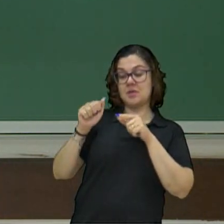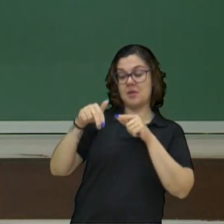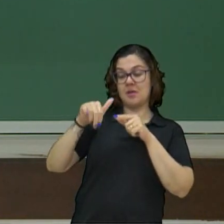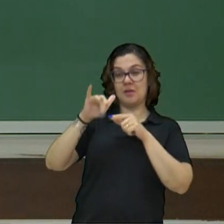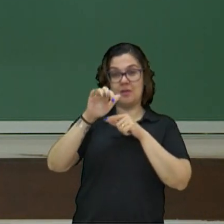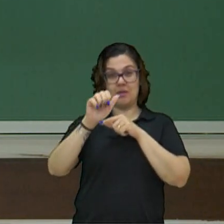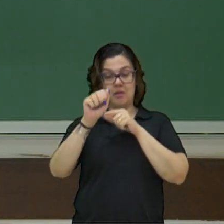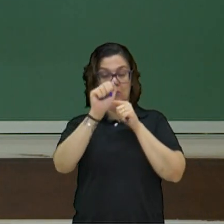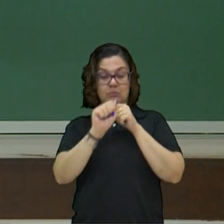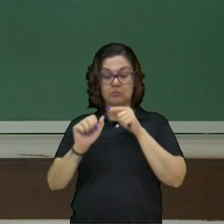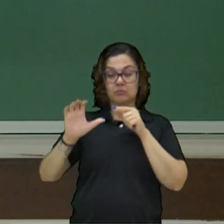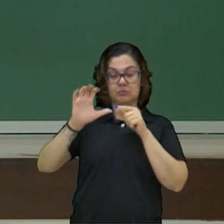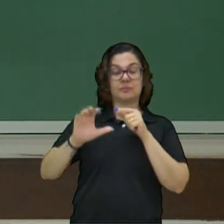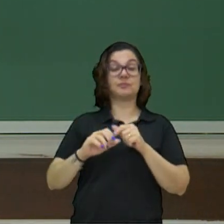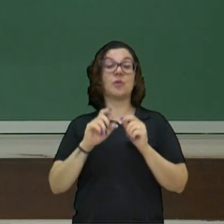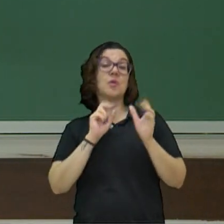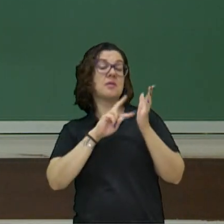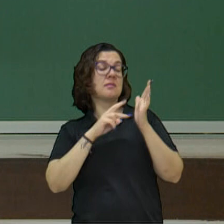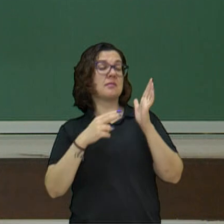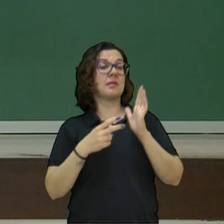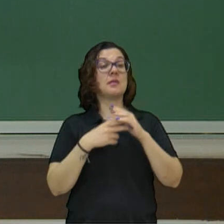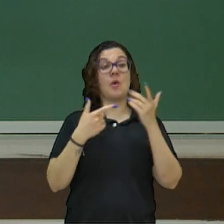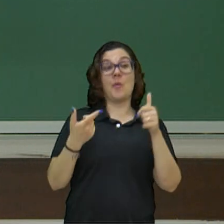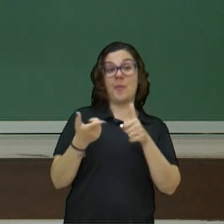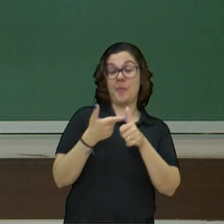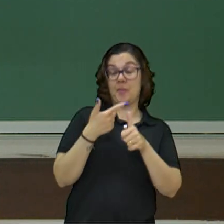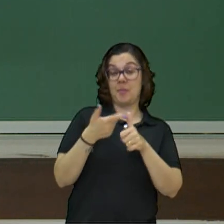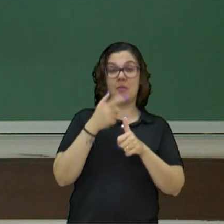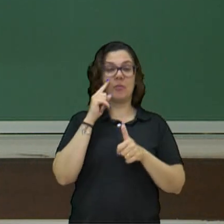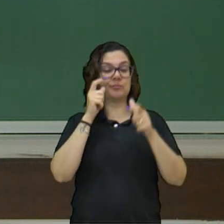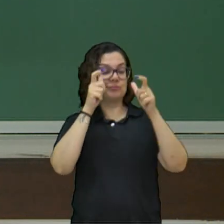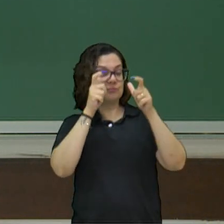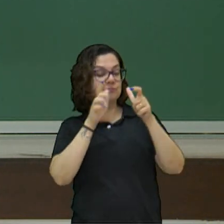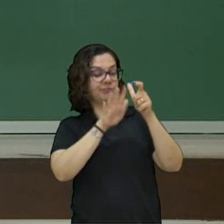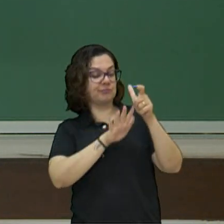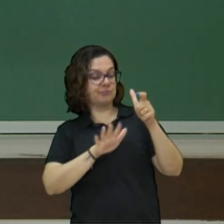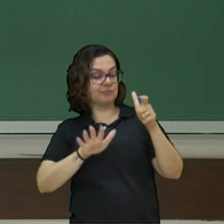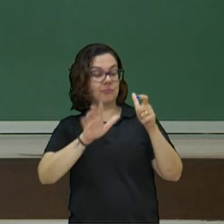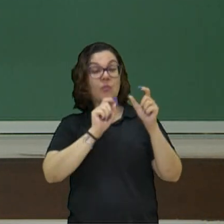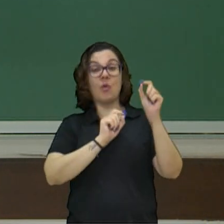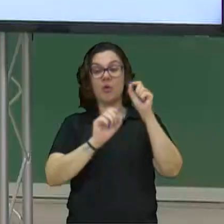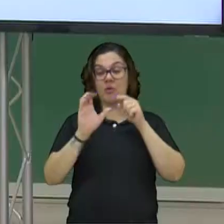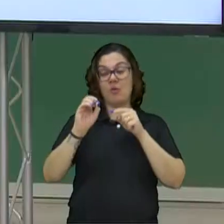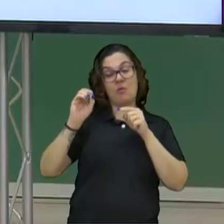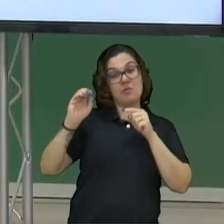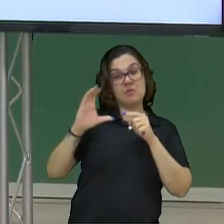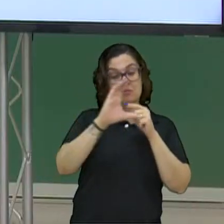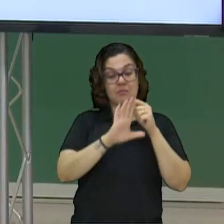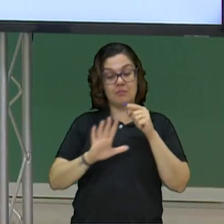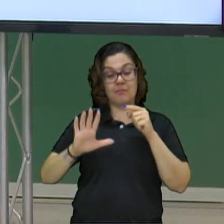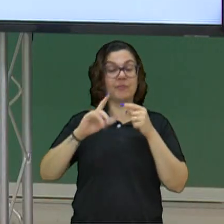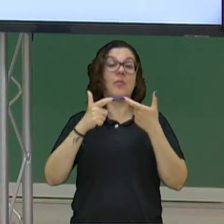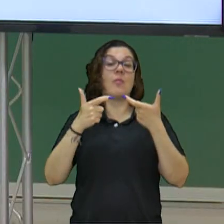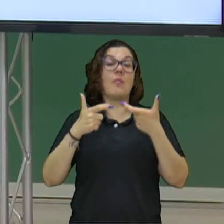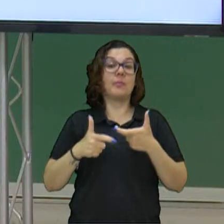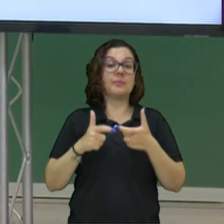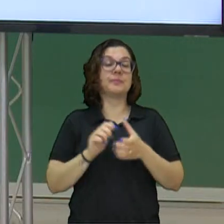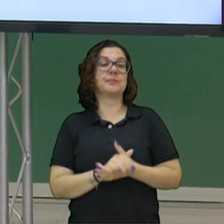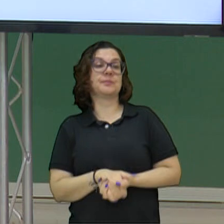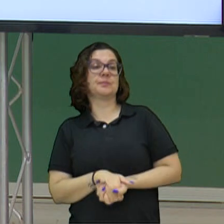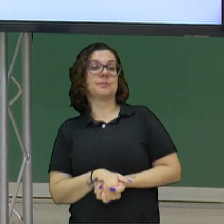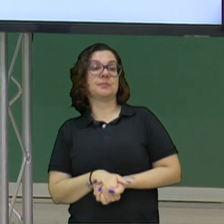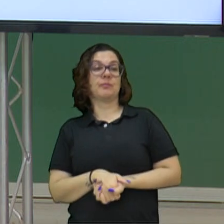presentes neste continente é antes vamos nos situar aqui em relação a esse aí se continente